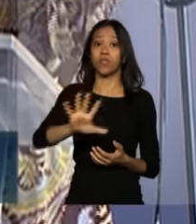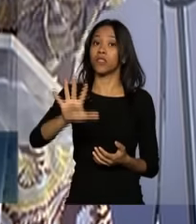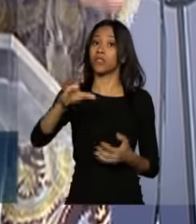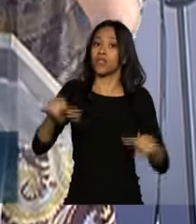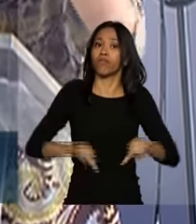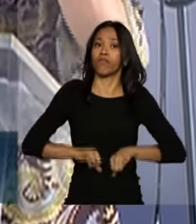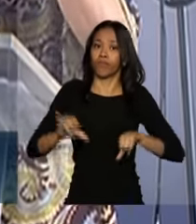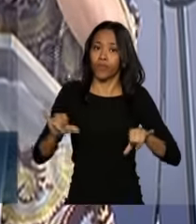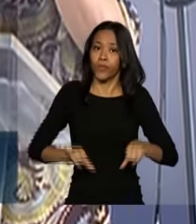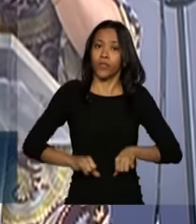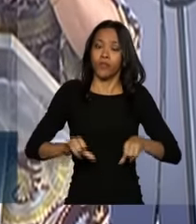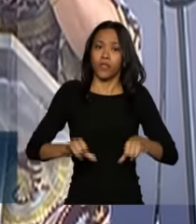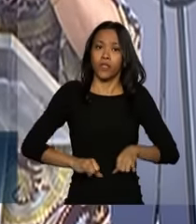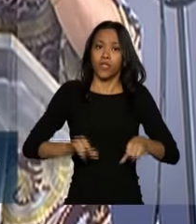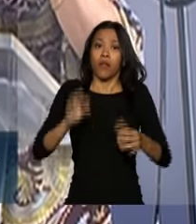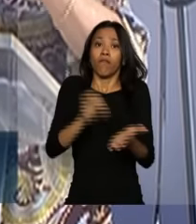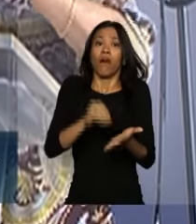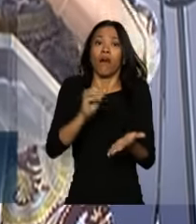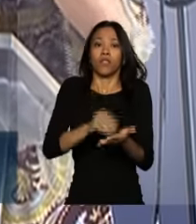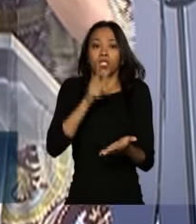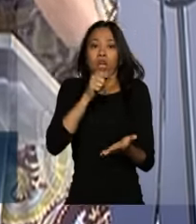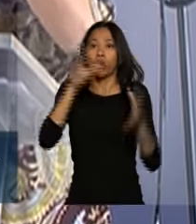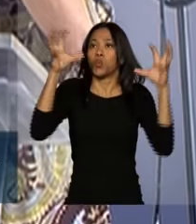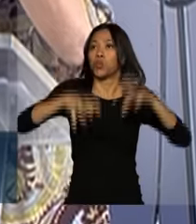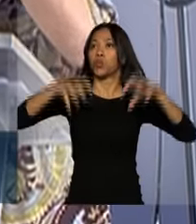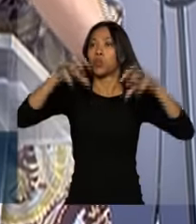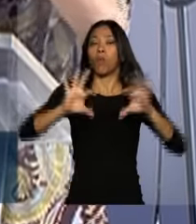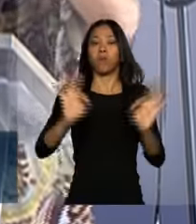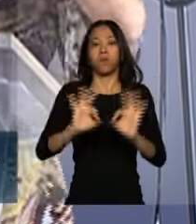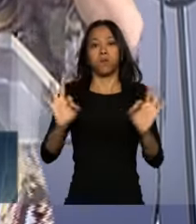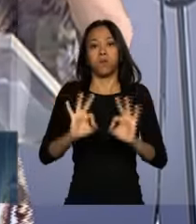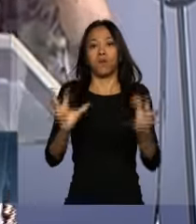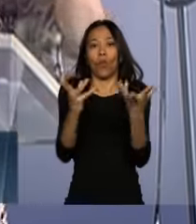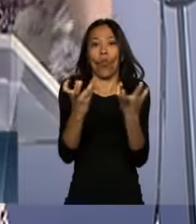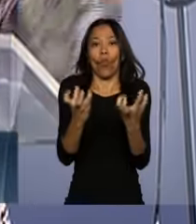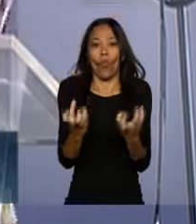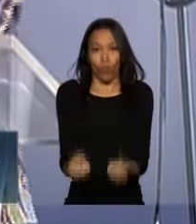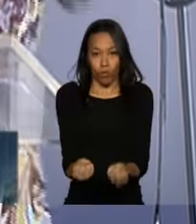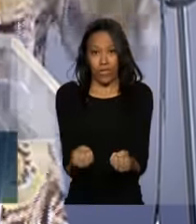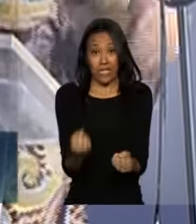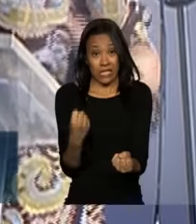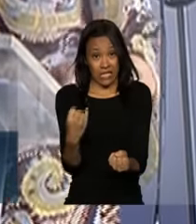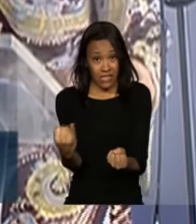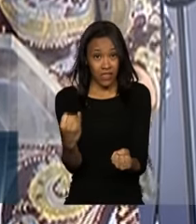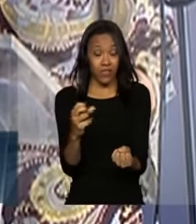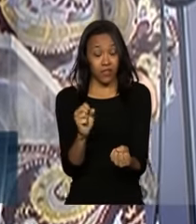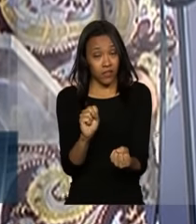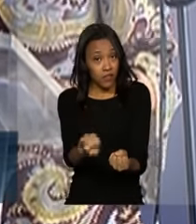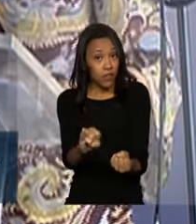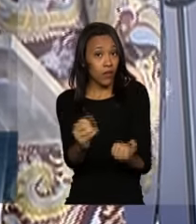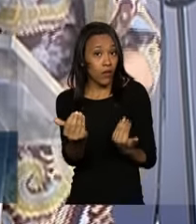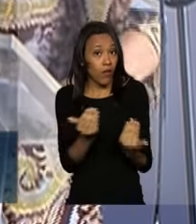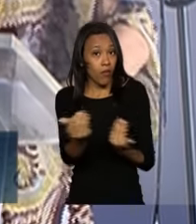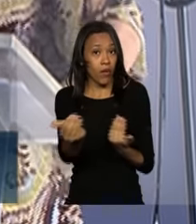secas históricas. Se a gente comparar ao longo dos 100 anos passados,